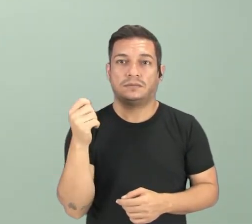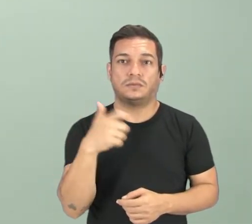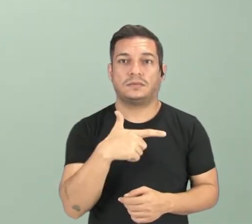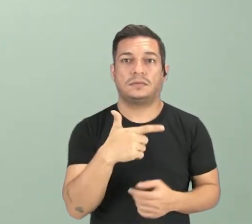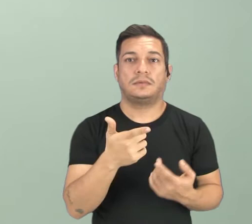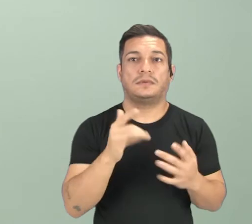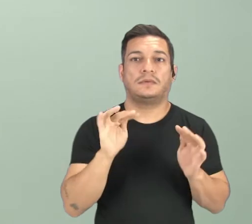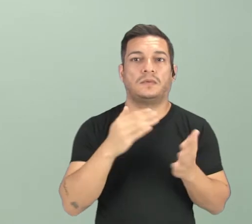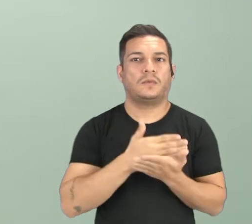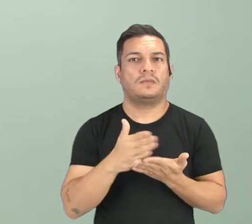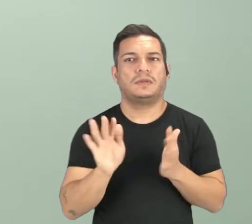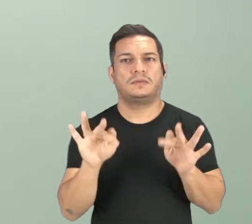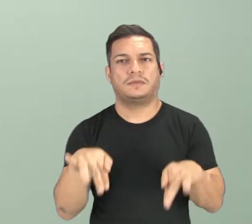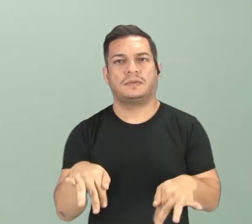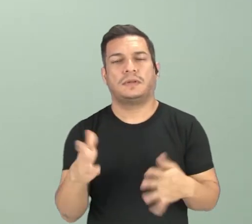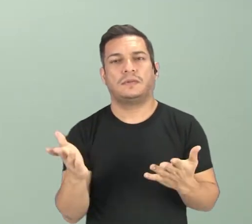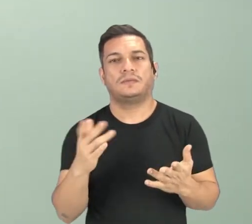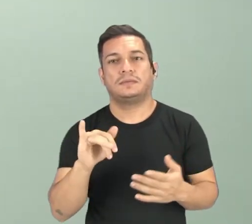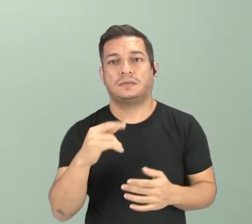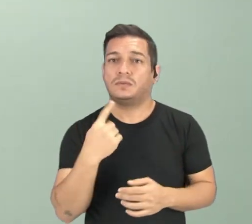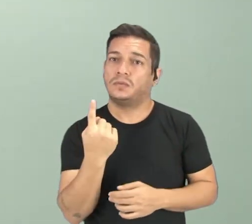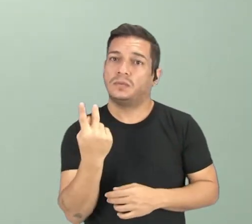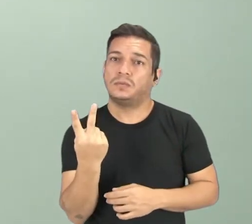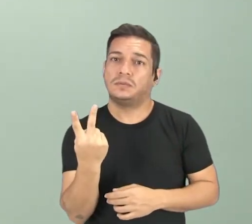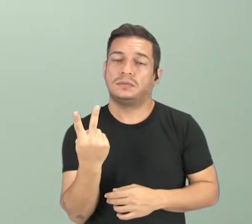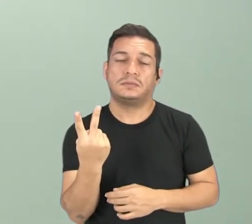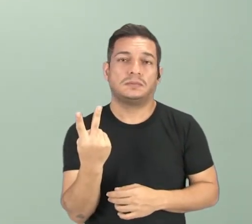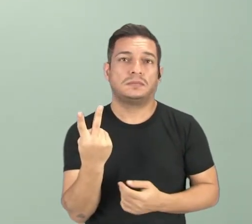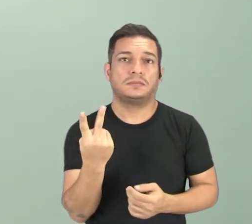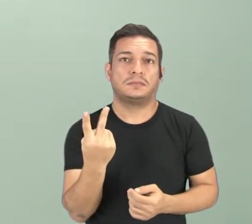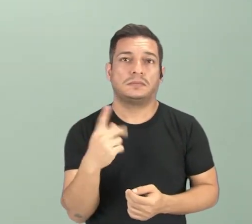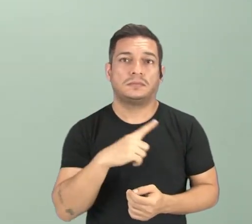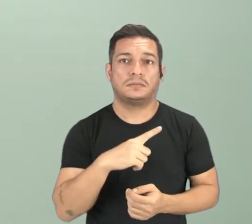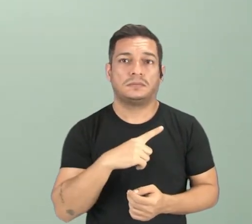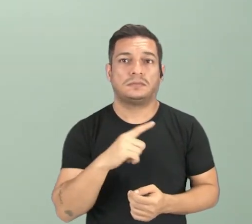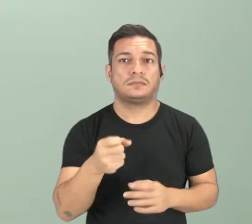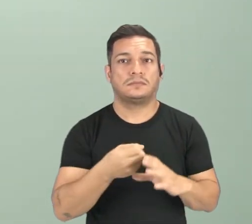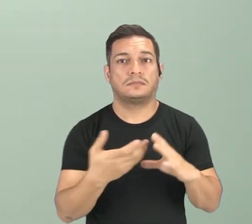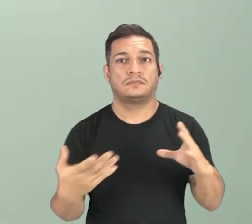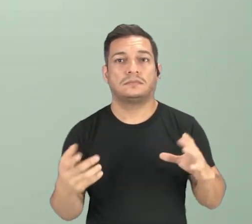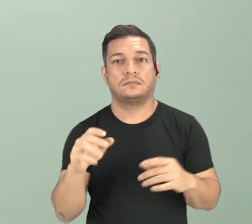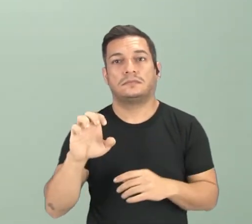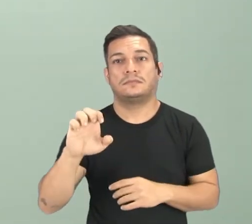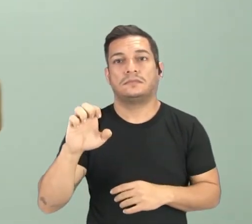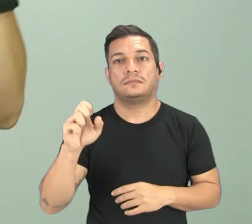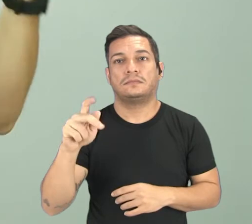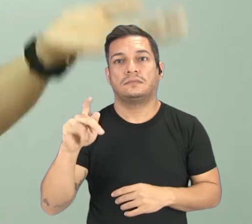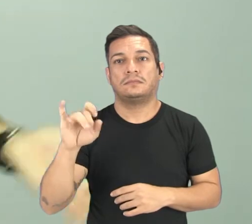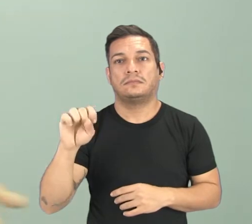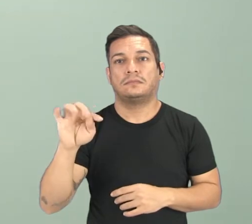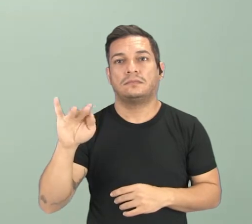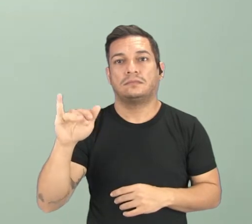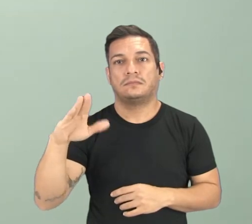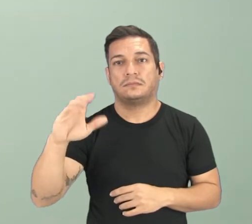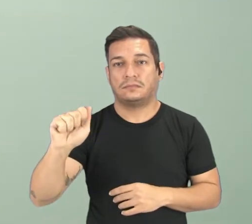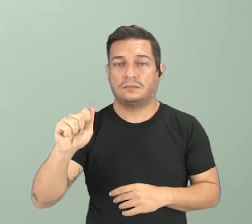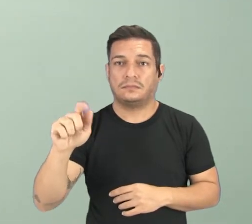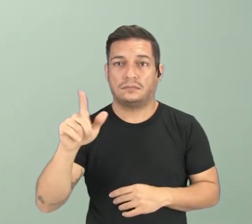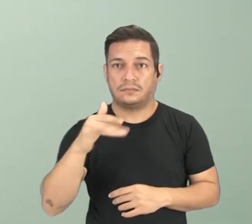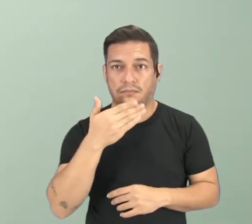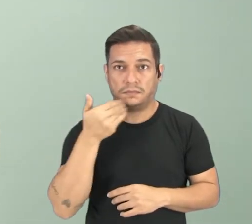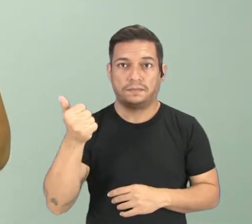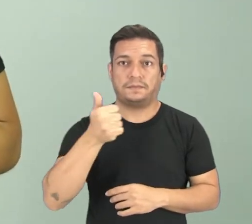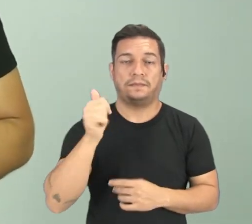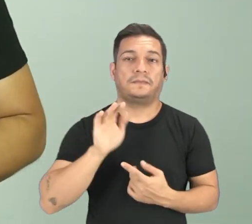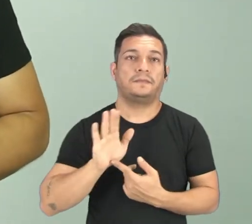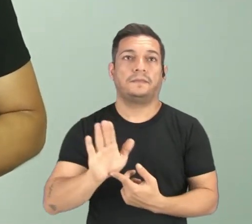estar no final, no começo, se ele vai ser só um ou dois. Tendo essa característica epistática, ela vai se sobrepor sobre a outra,